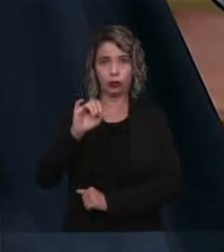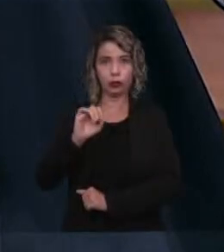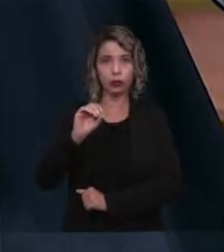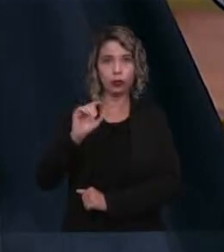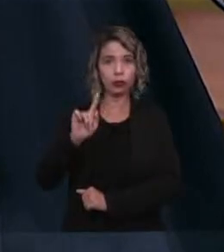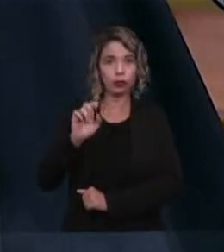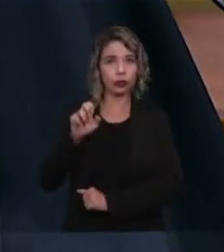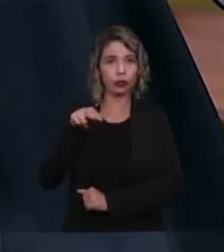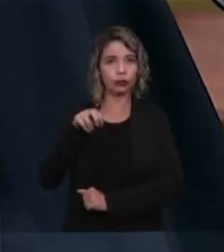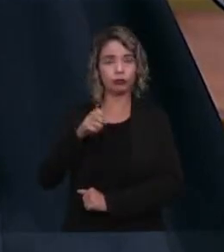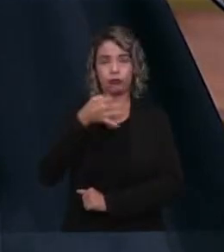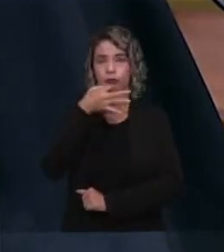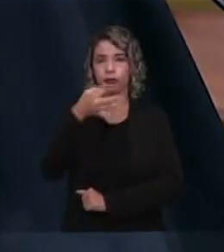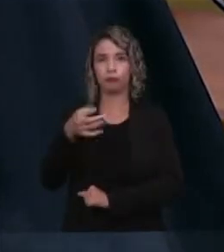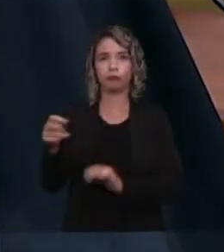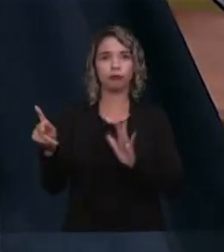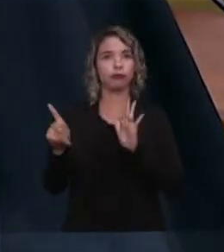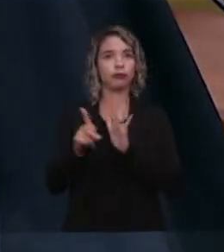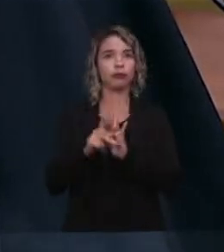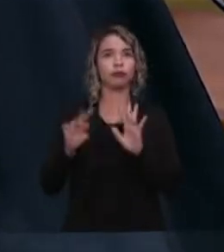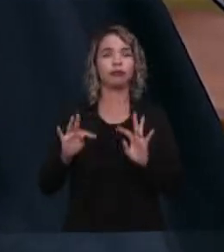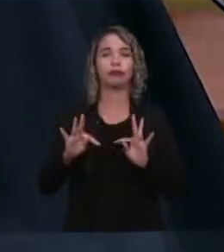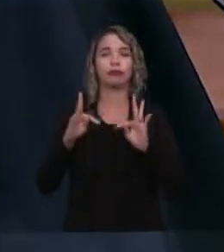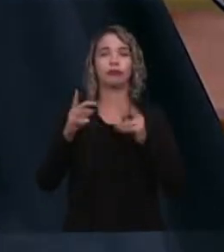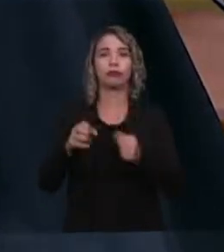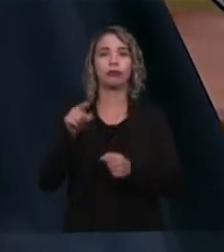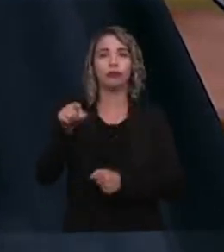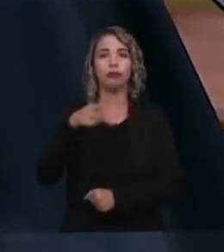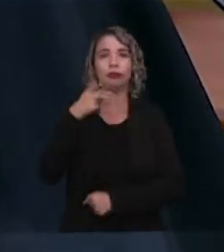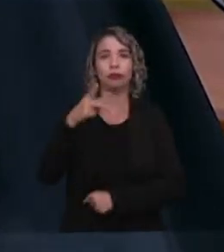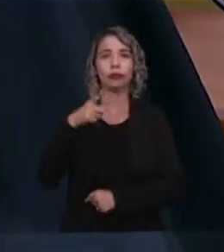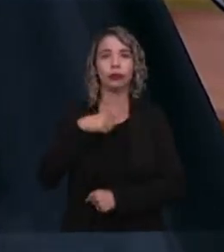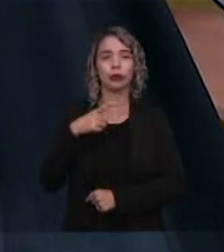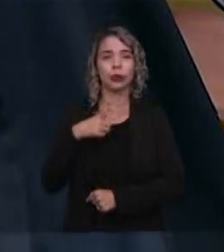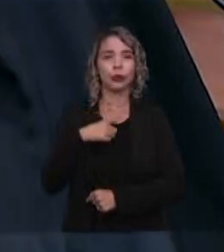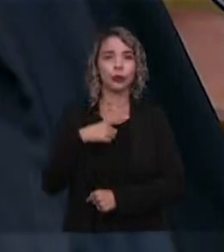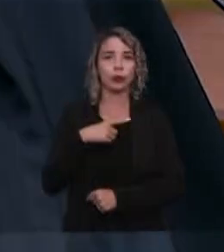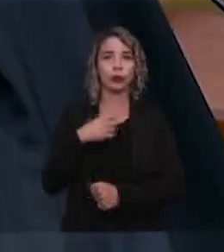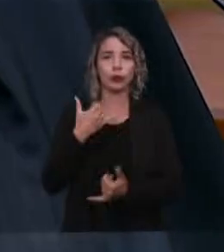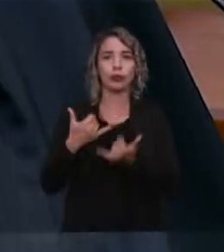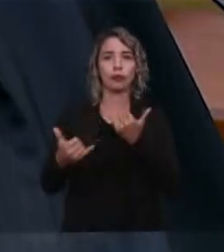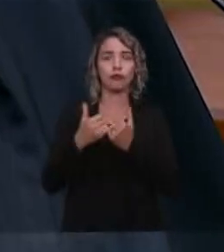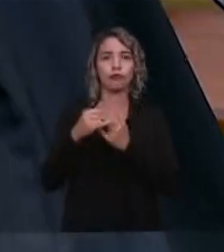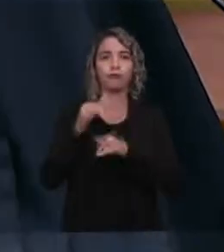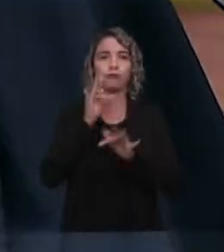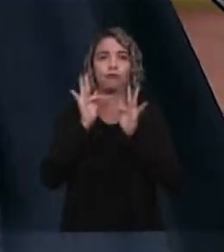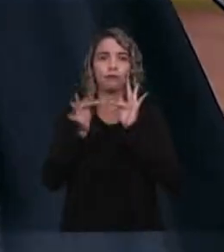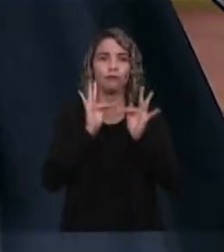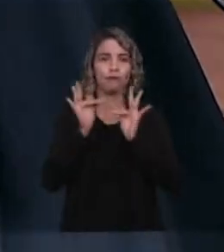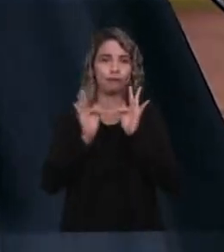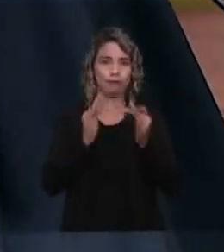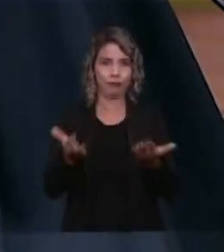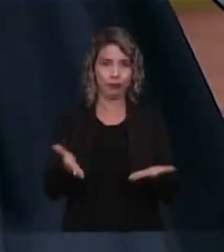afirmou se tratar de comentários advindos de, como ele chamou, de rádio corredor.